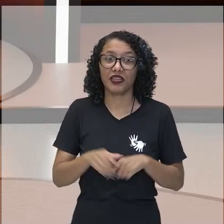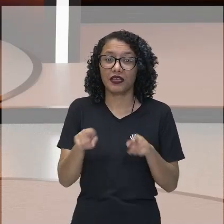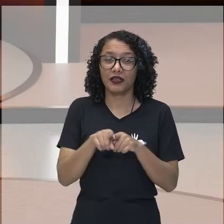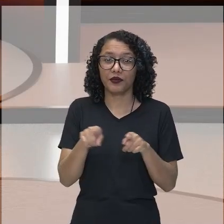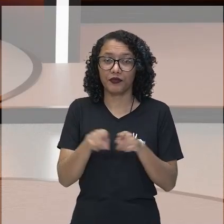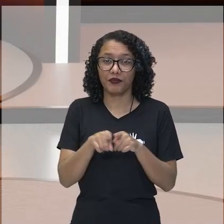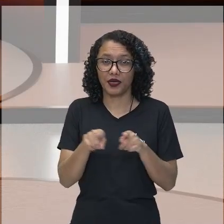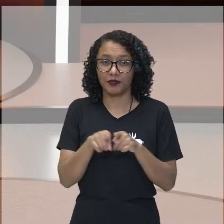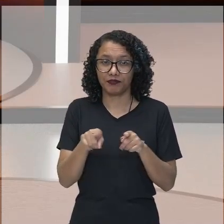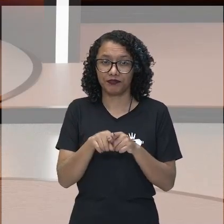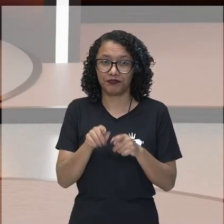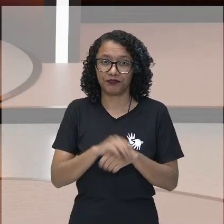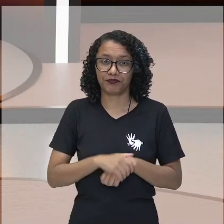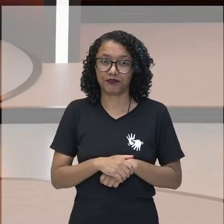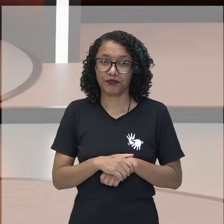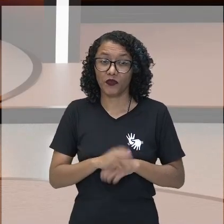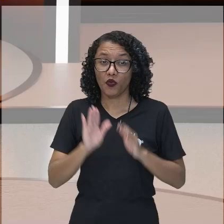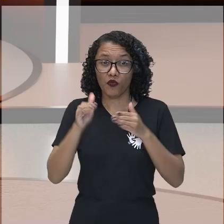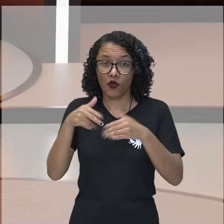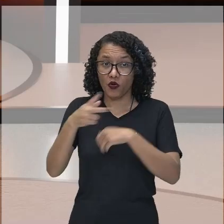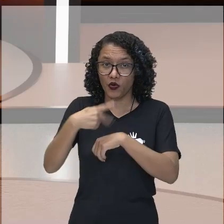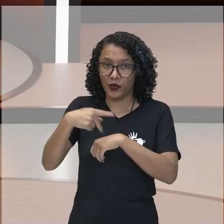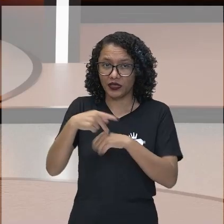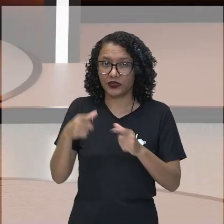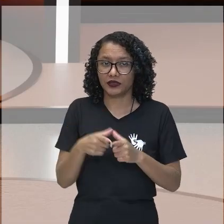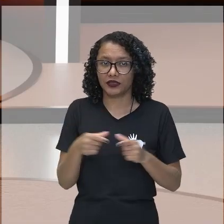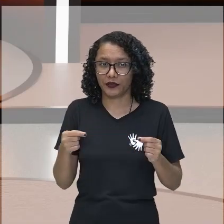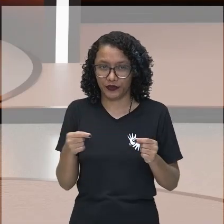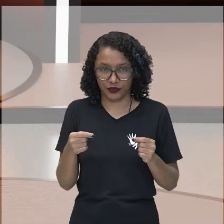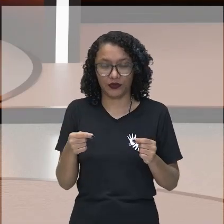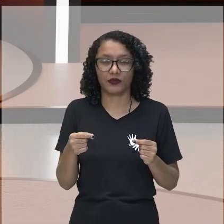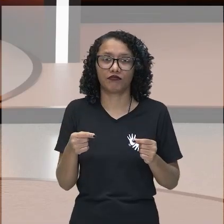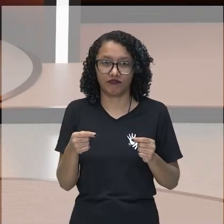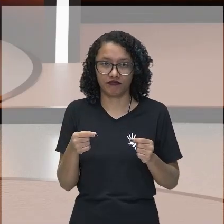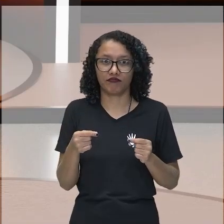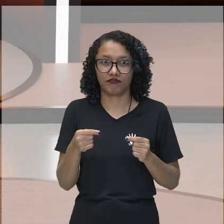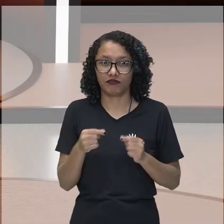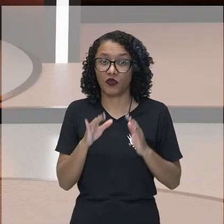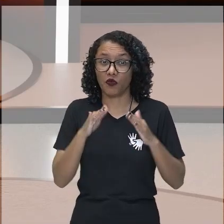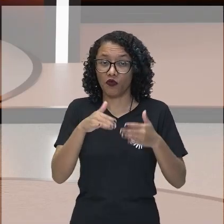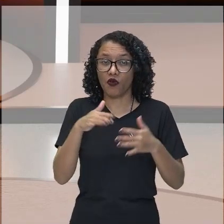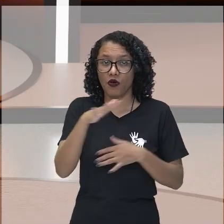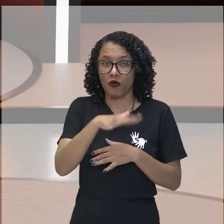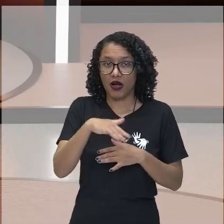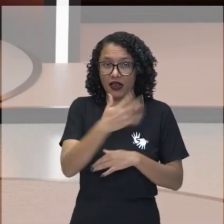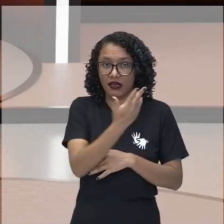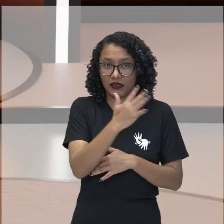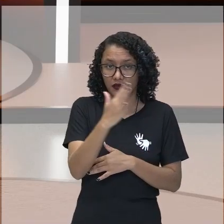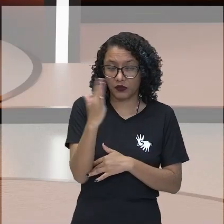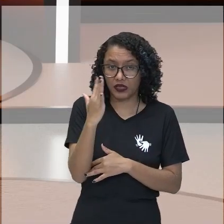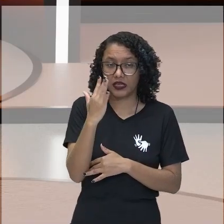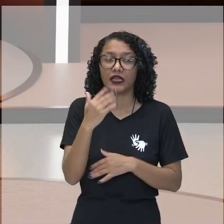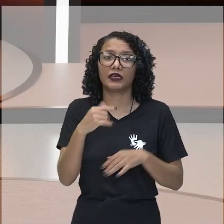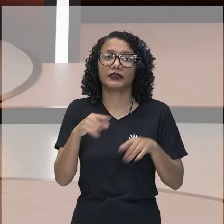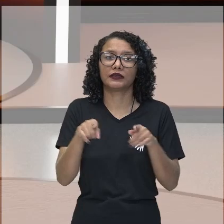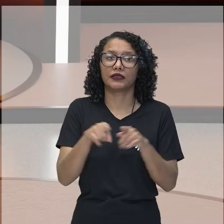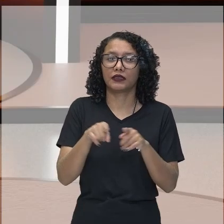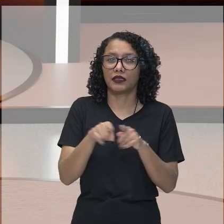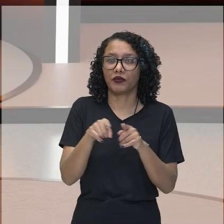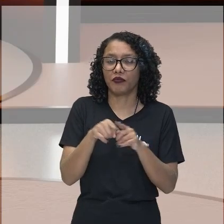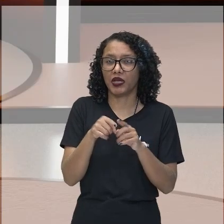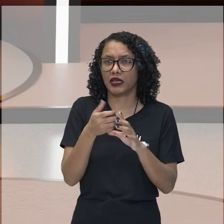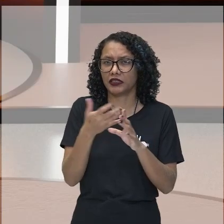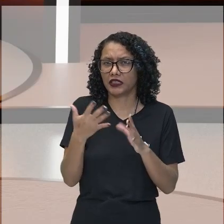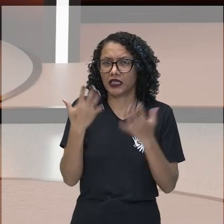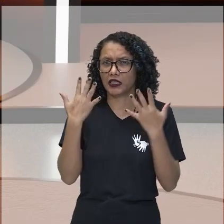estudar o Japão, verificando aspectos ligados à parte da natureza, os aspectos naturais,